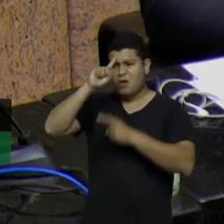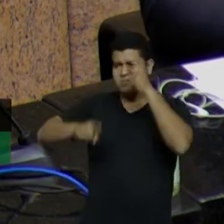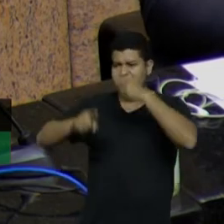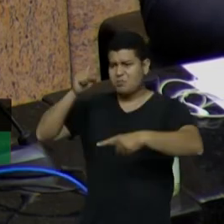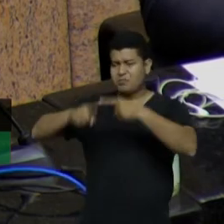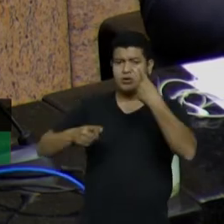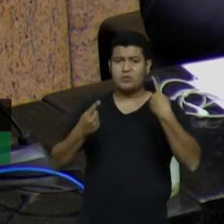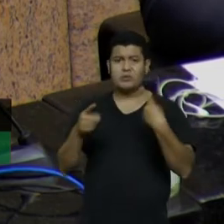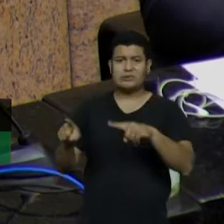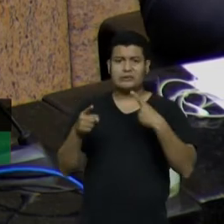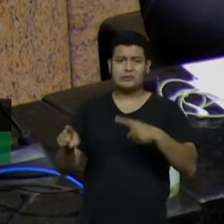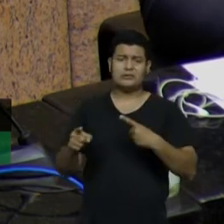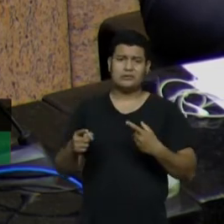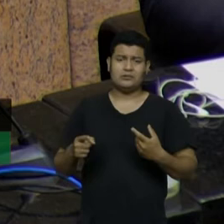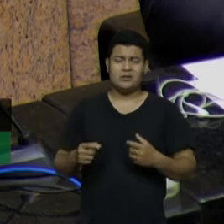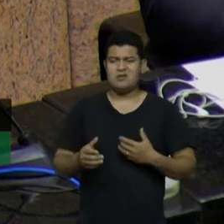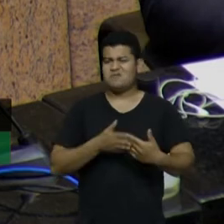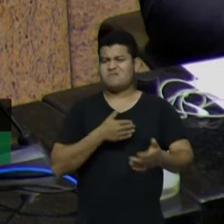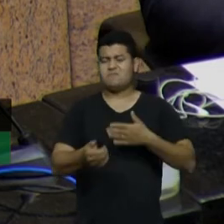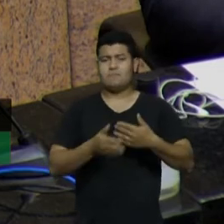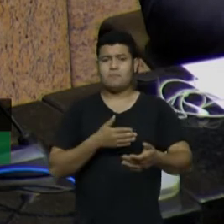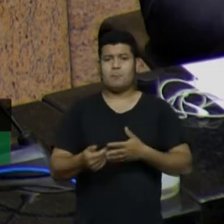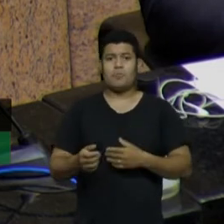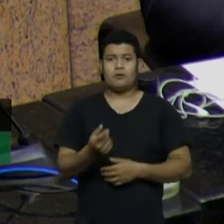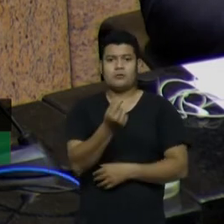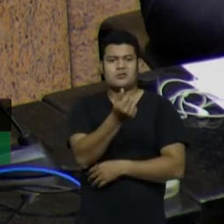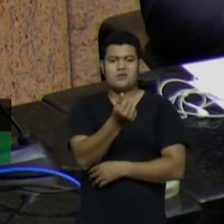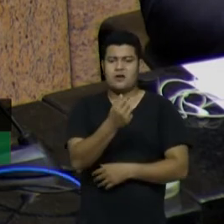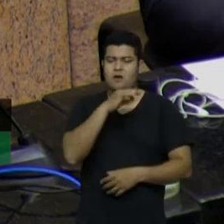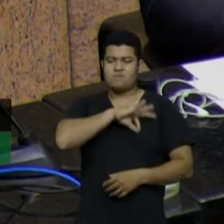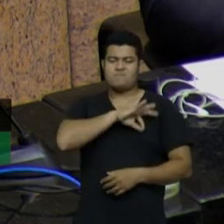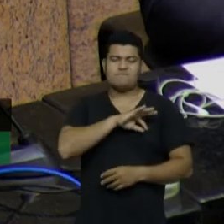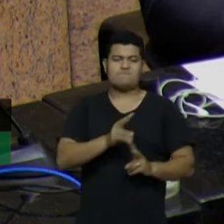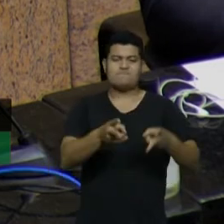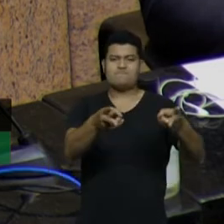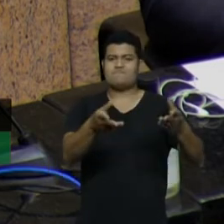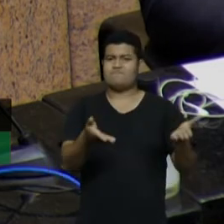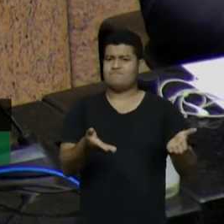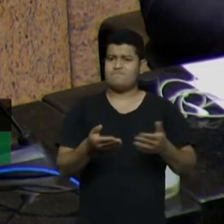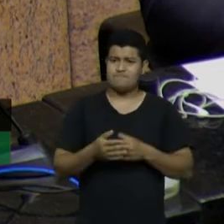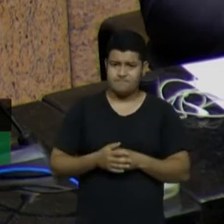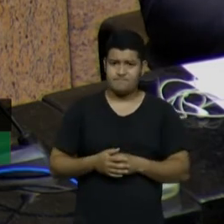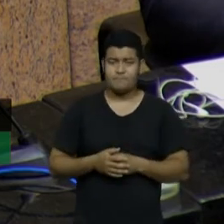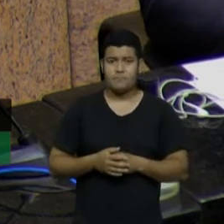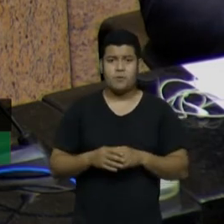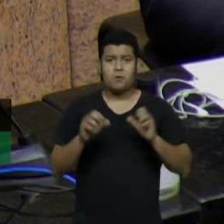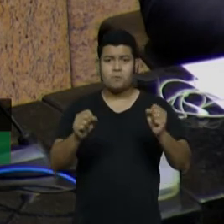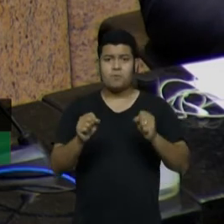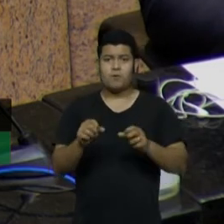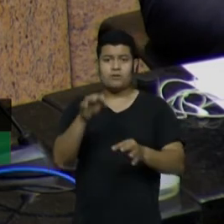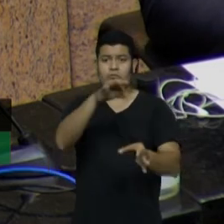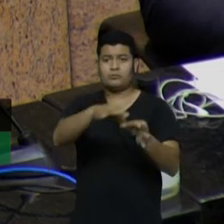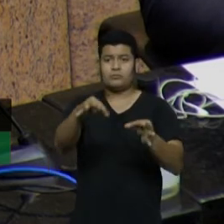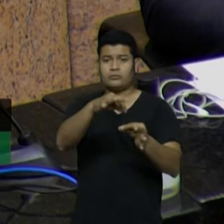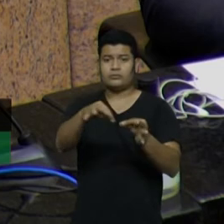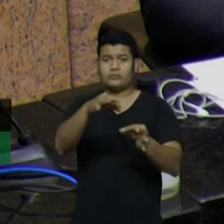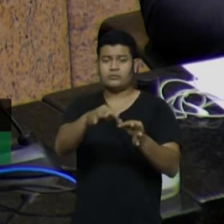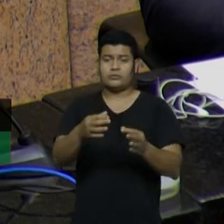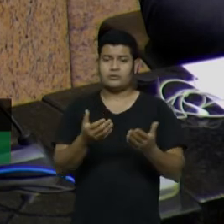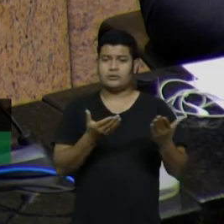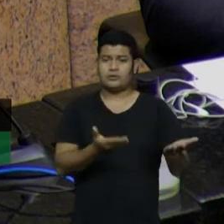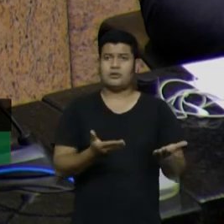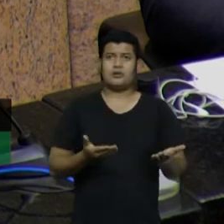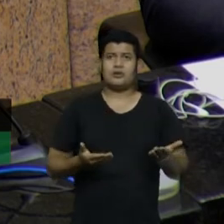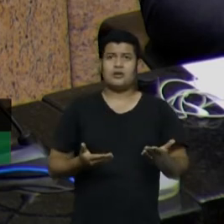com o dinheiro do pagador de impostos. Pode pegar e colocar uma instituição sob refém,